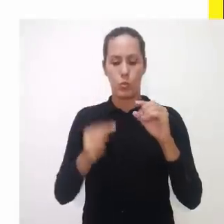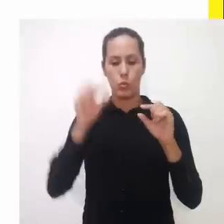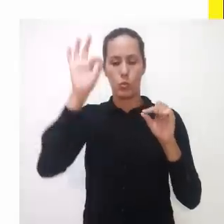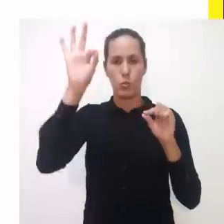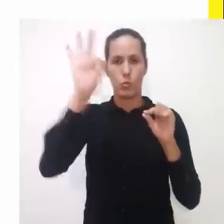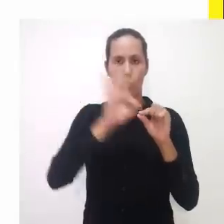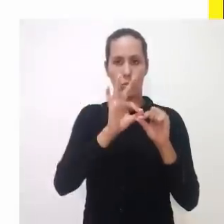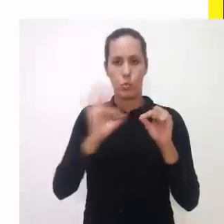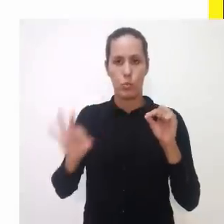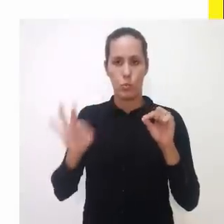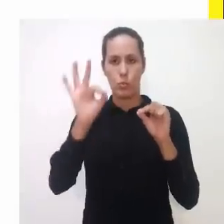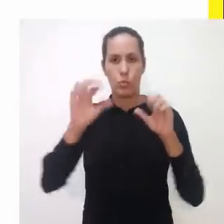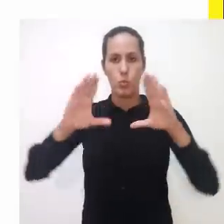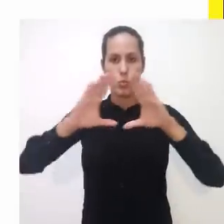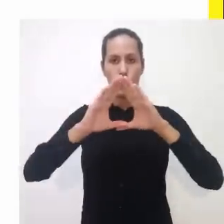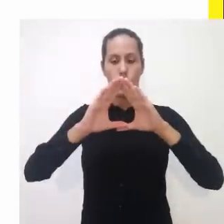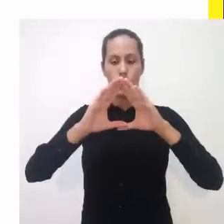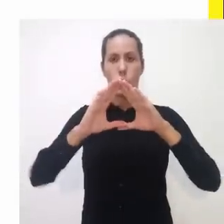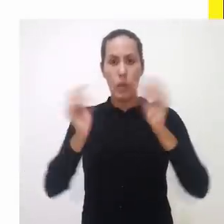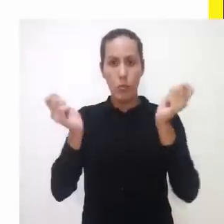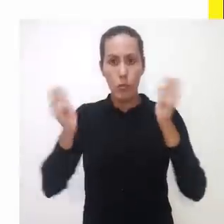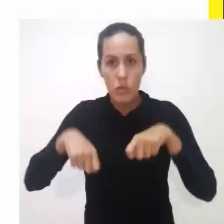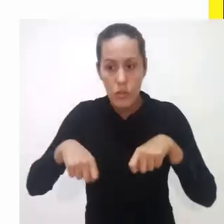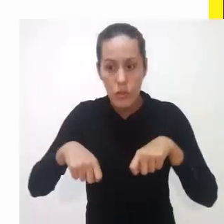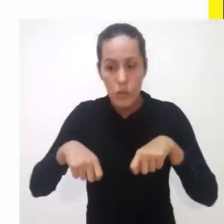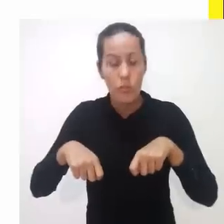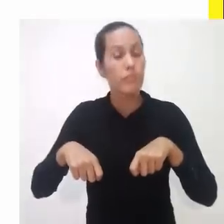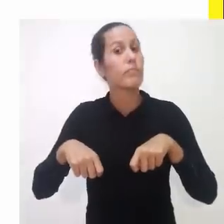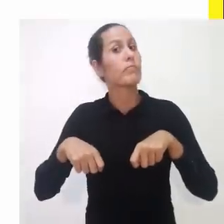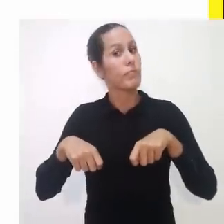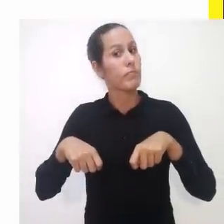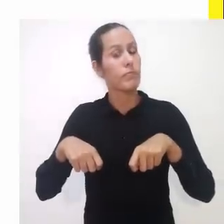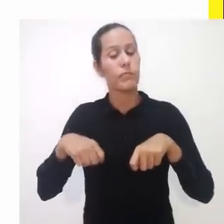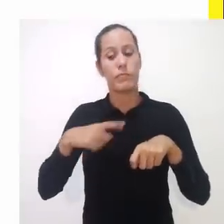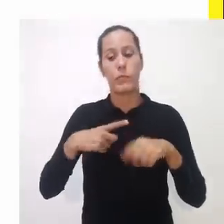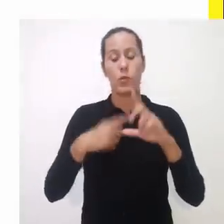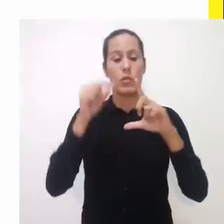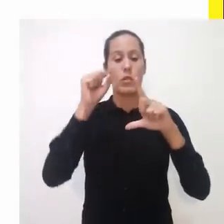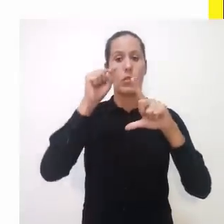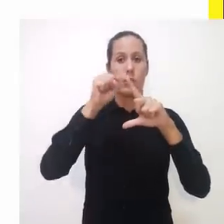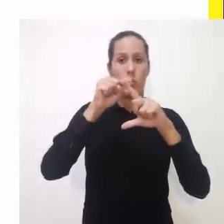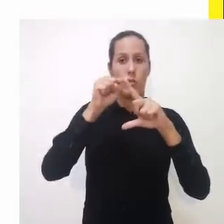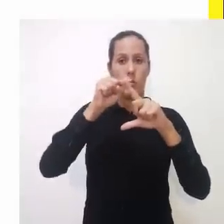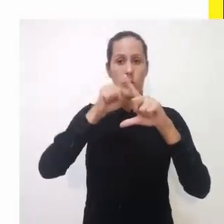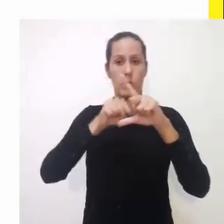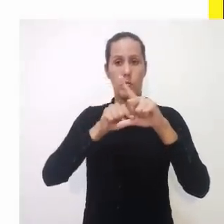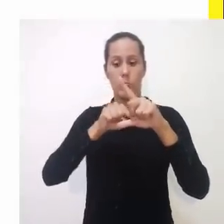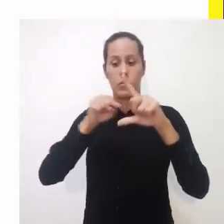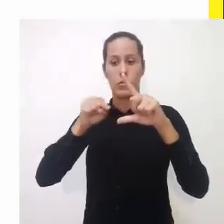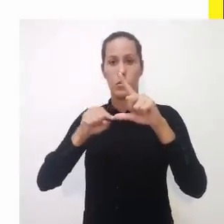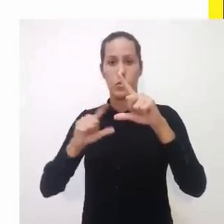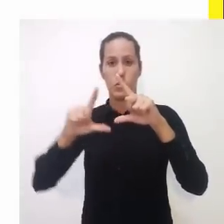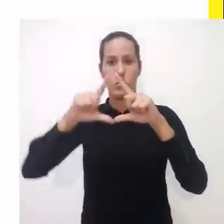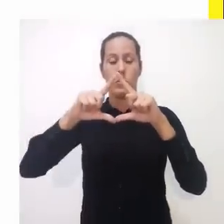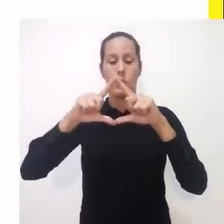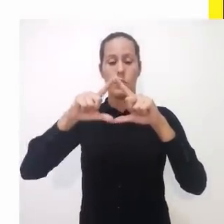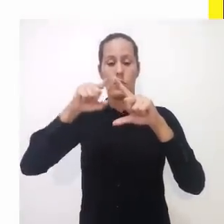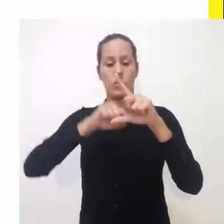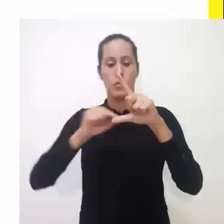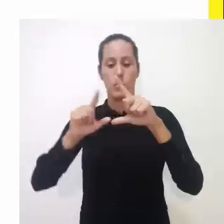ligado ao que está fora, né, que se formou. Observe aí. Eu tenho 2 pontos e foi feito um outro